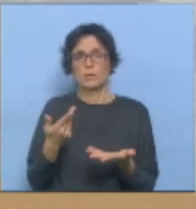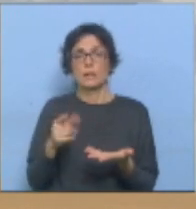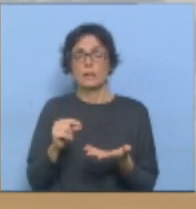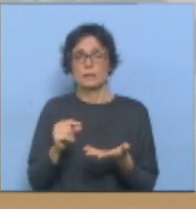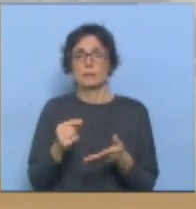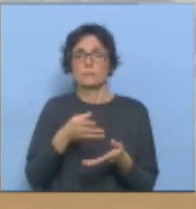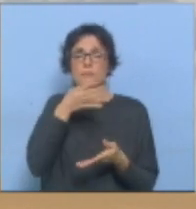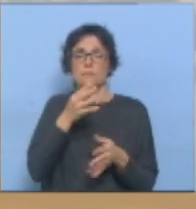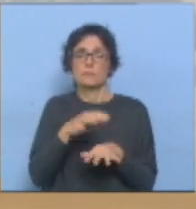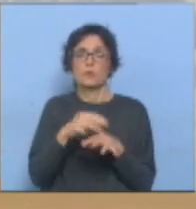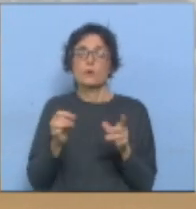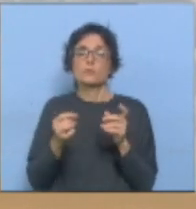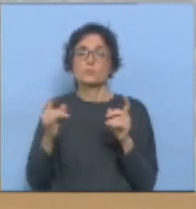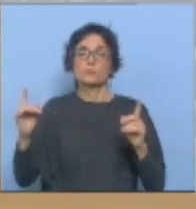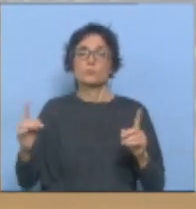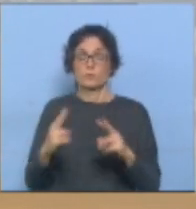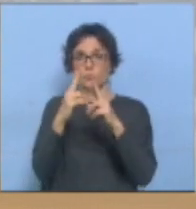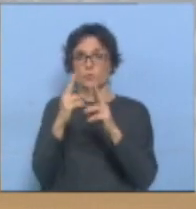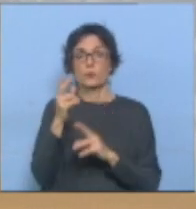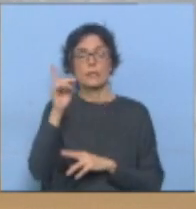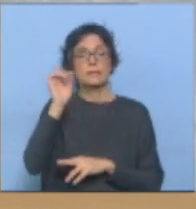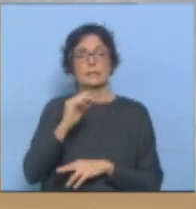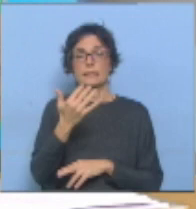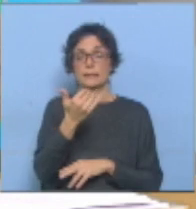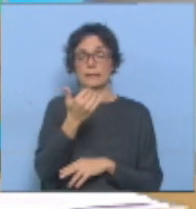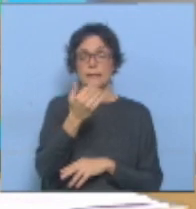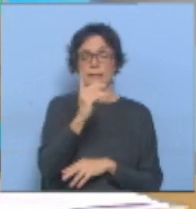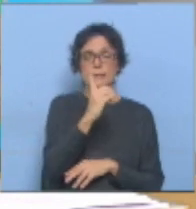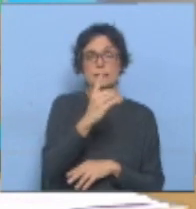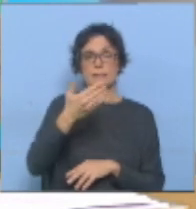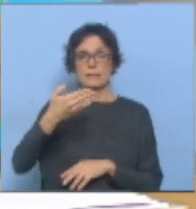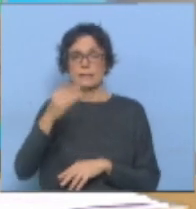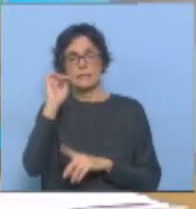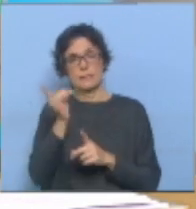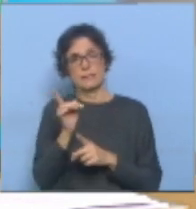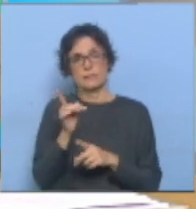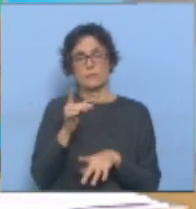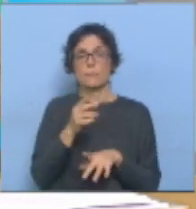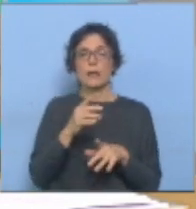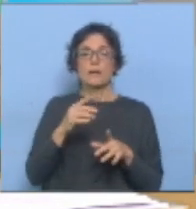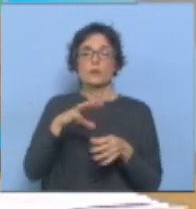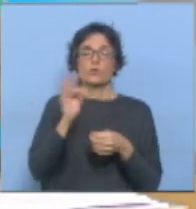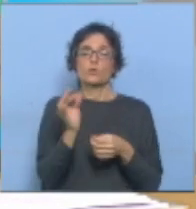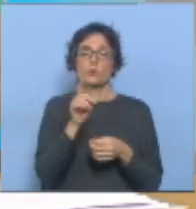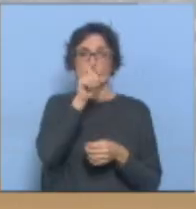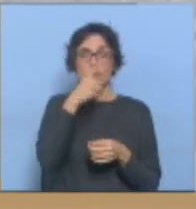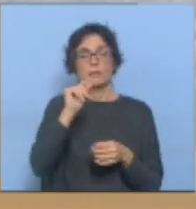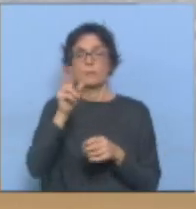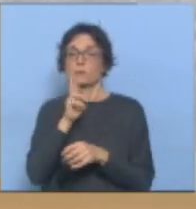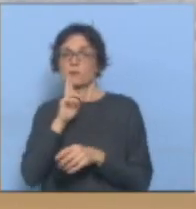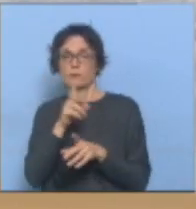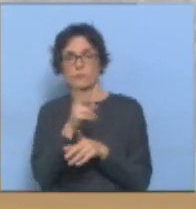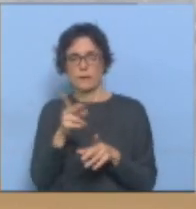deste Congresso no dia 16 e 17 de março, na Gulbenkian e em Fátima, sobre os cuidados paliativos, sobre o qual voltaremos então aqui